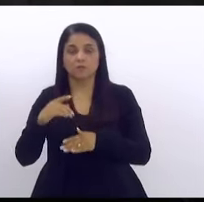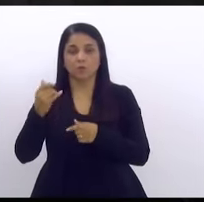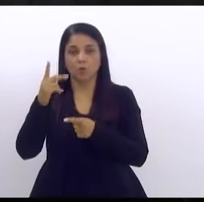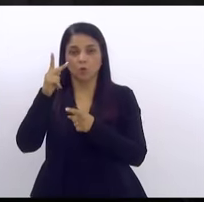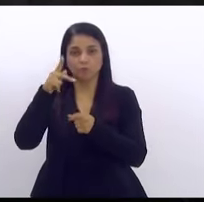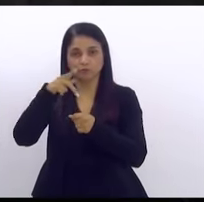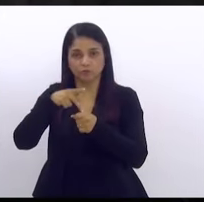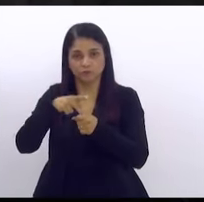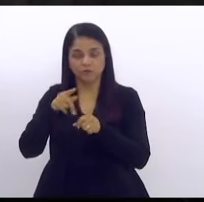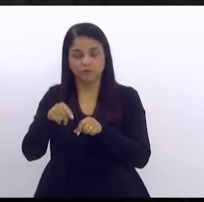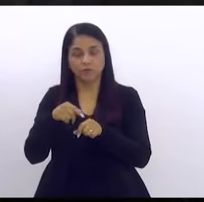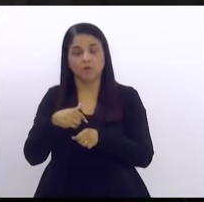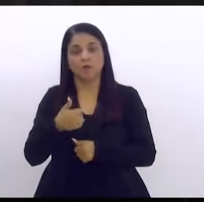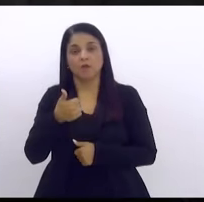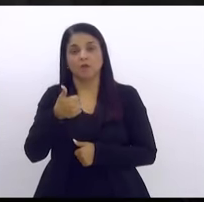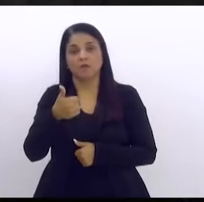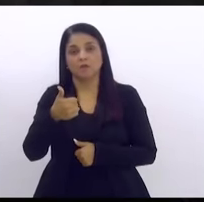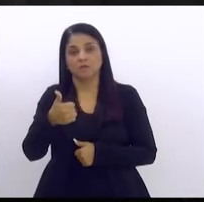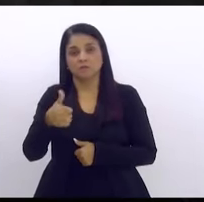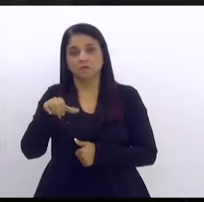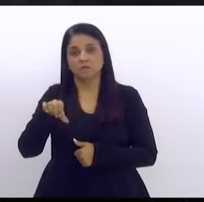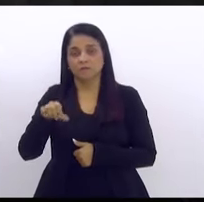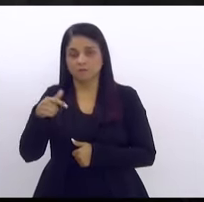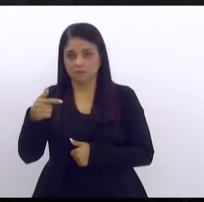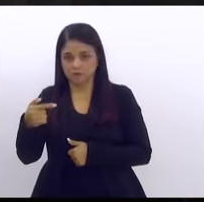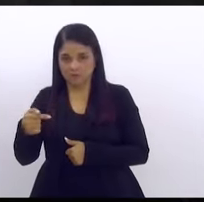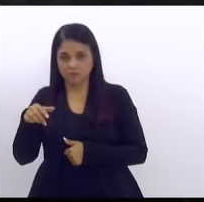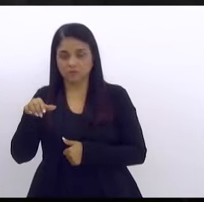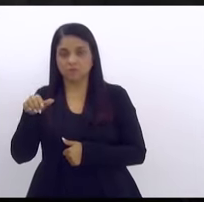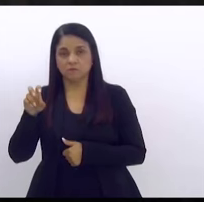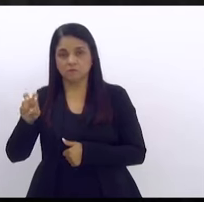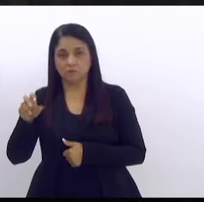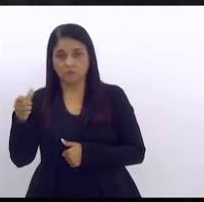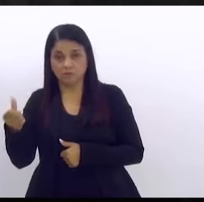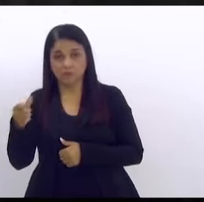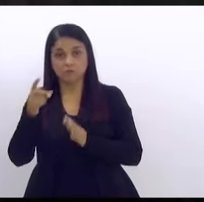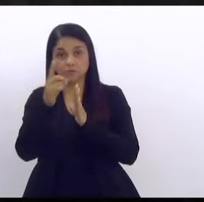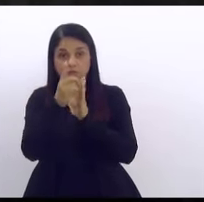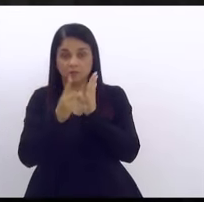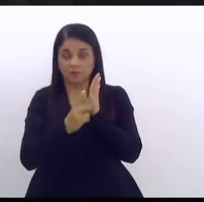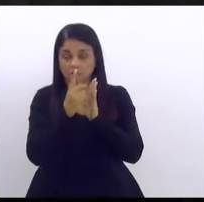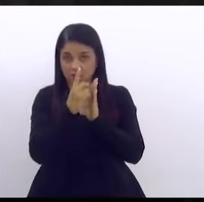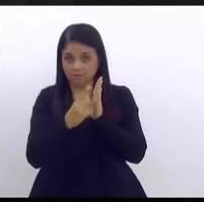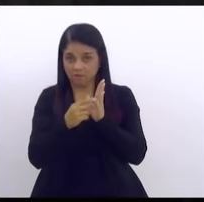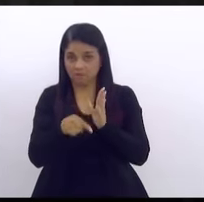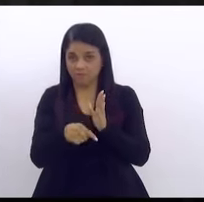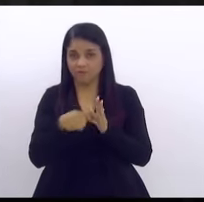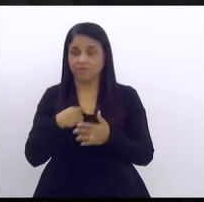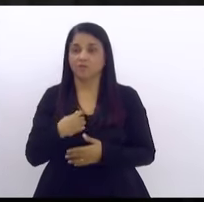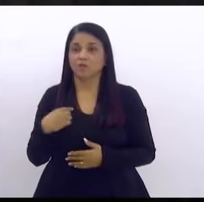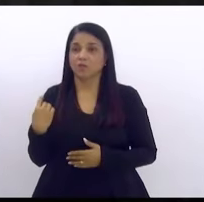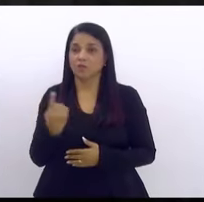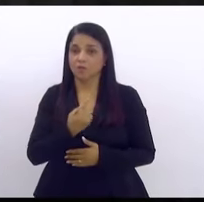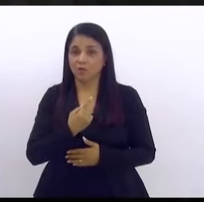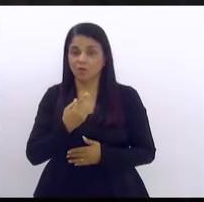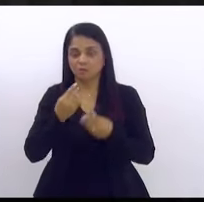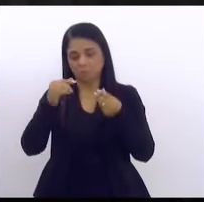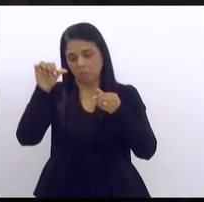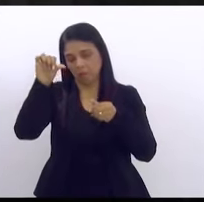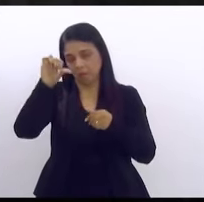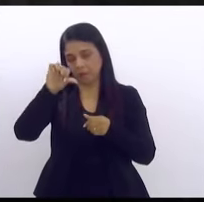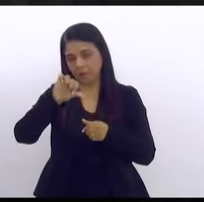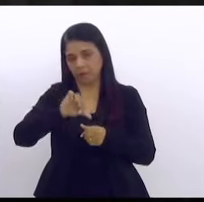a 2657-96. Por decreto. E nós fomos ladeira